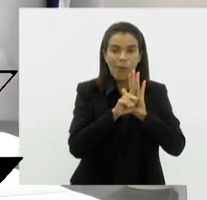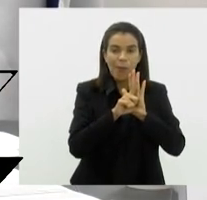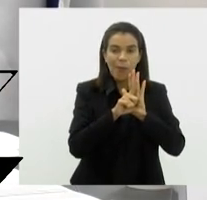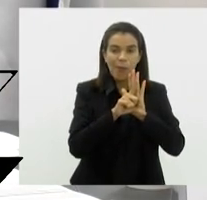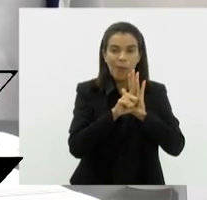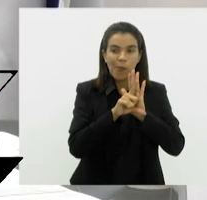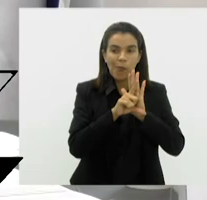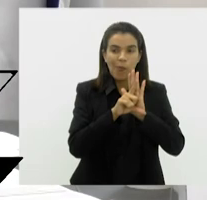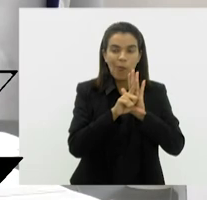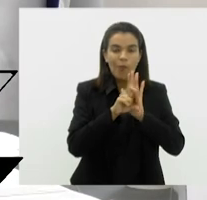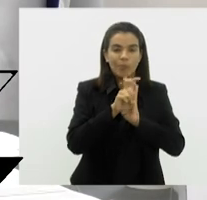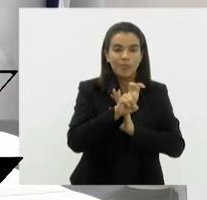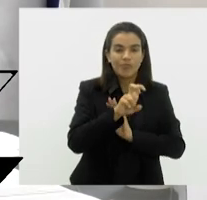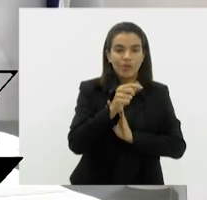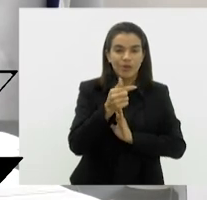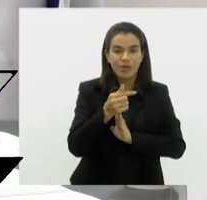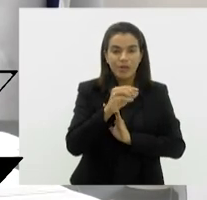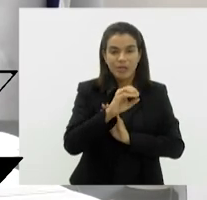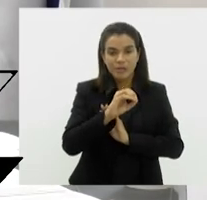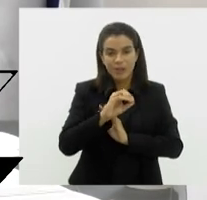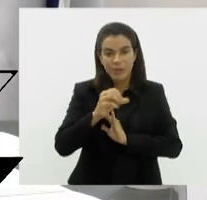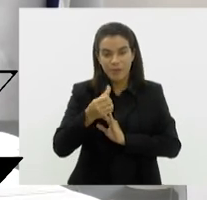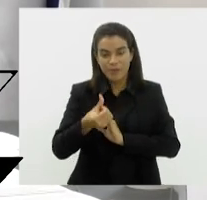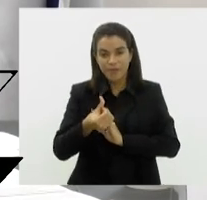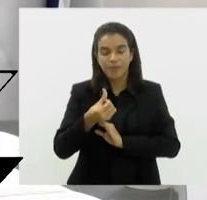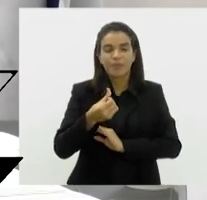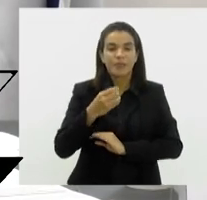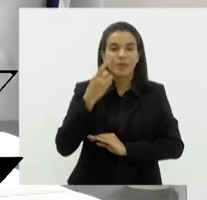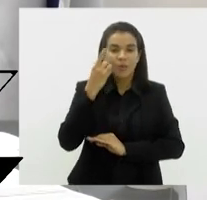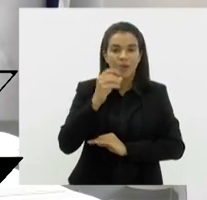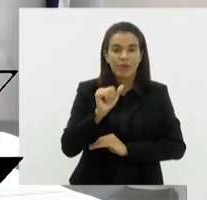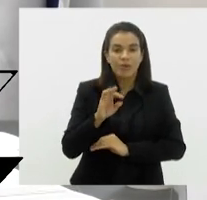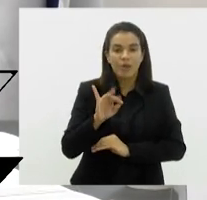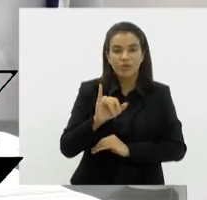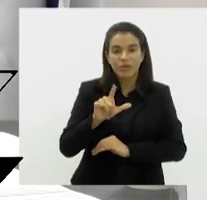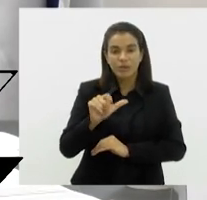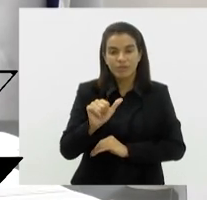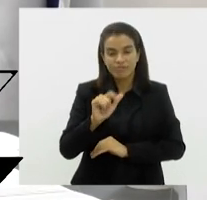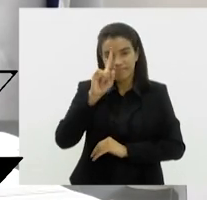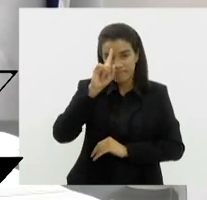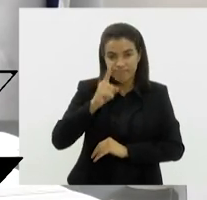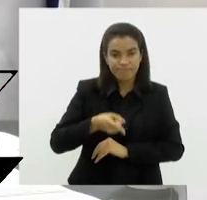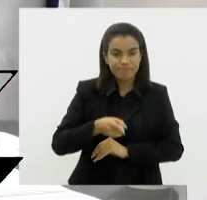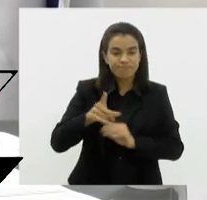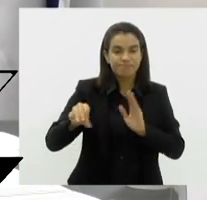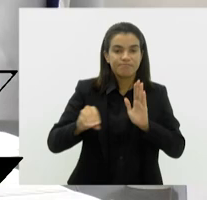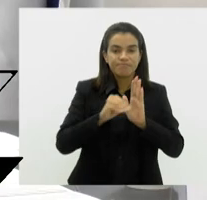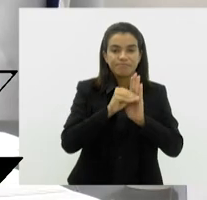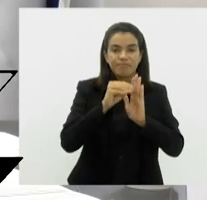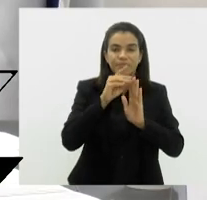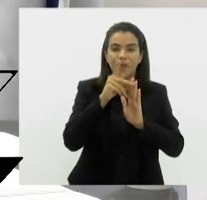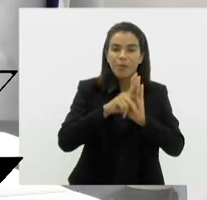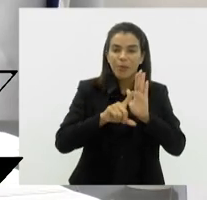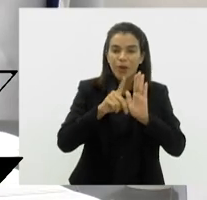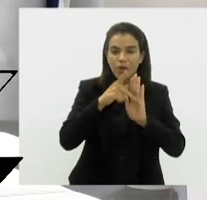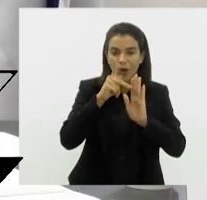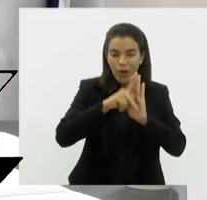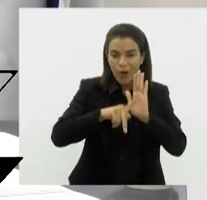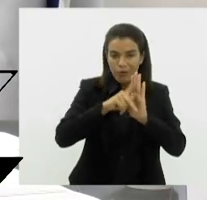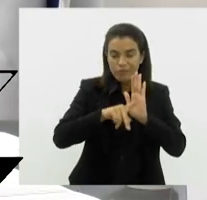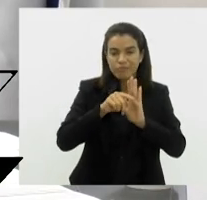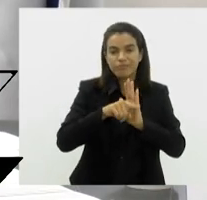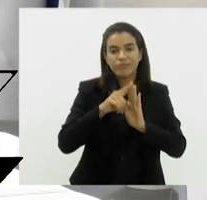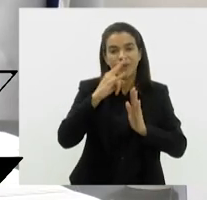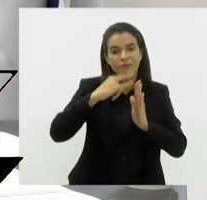número 5706 de 22, de autoria do deputado Átila Nunes, que determina a inserção de números de protocolo de atendimento nas faturas